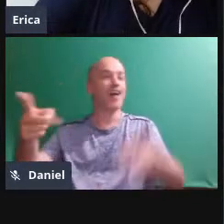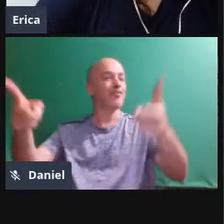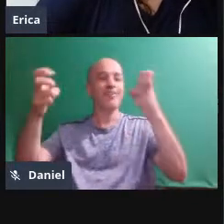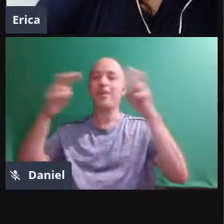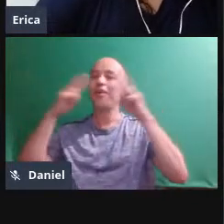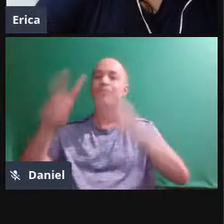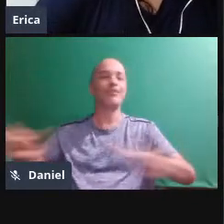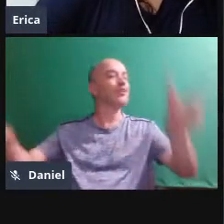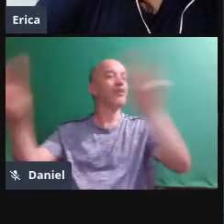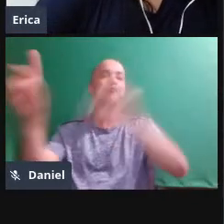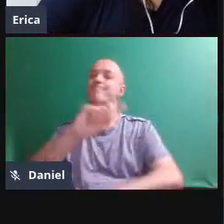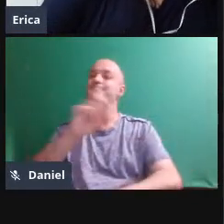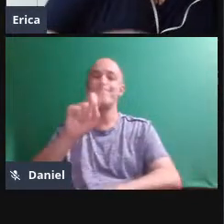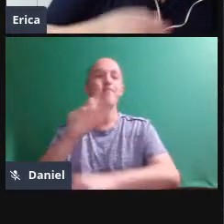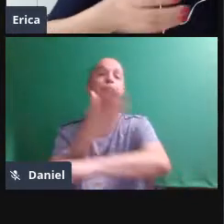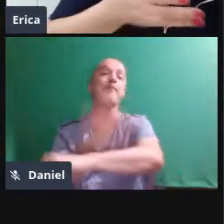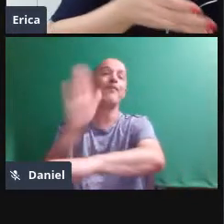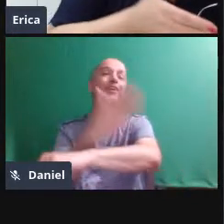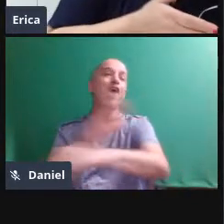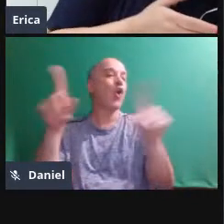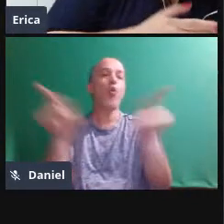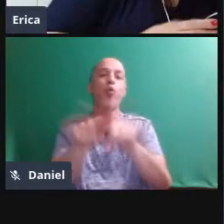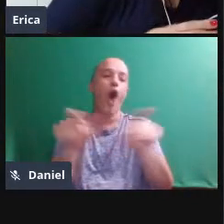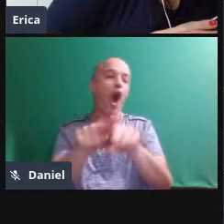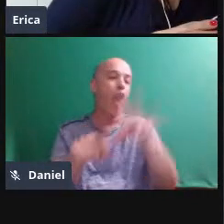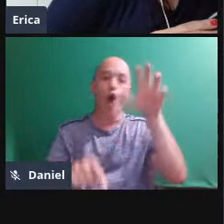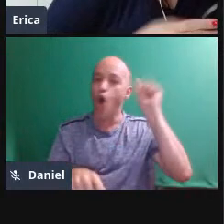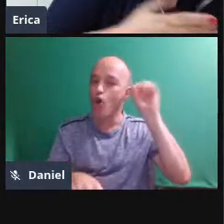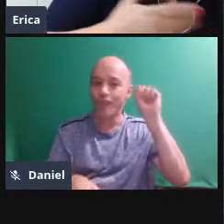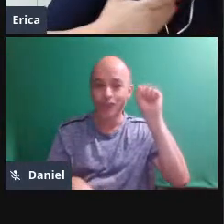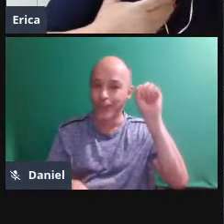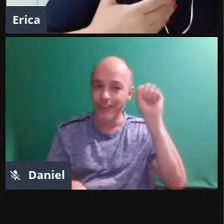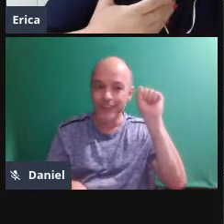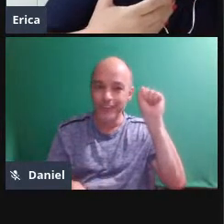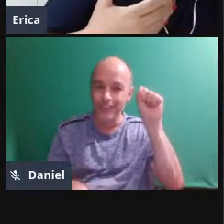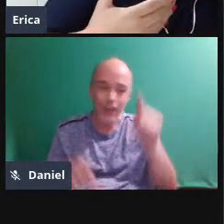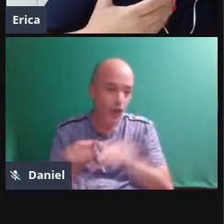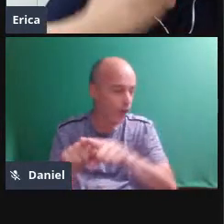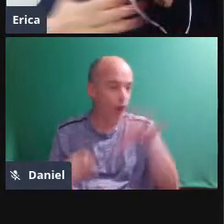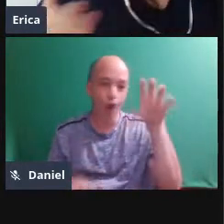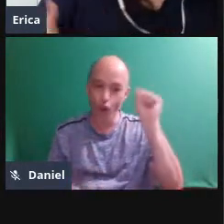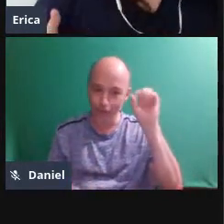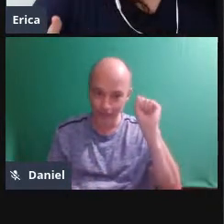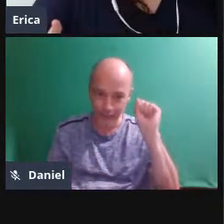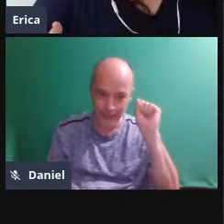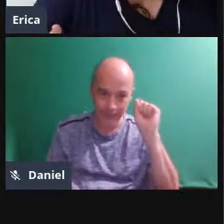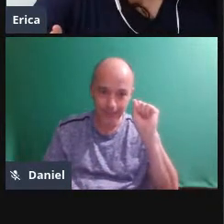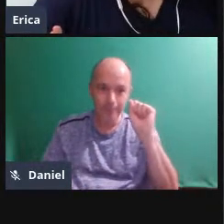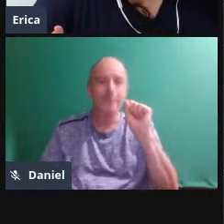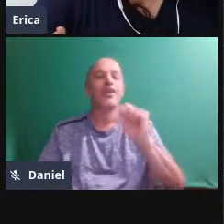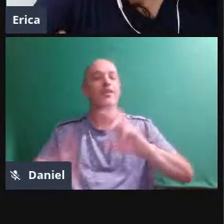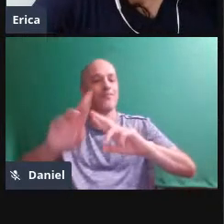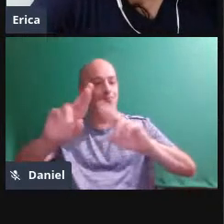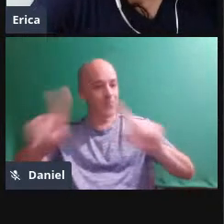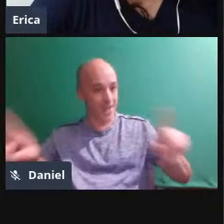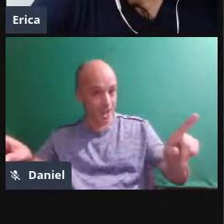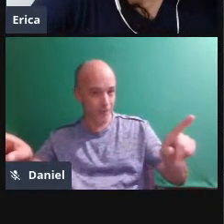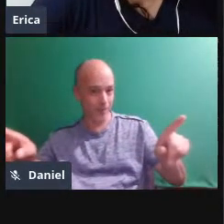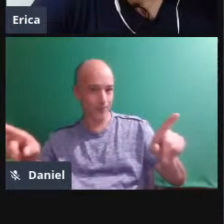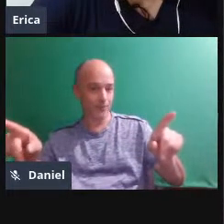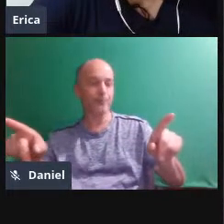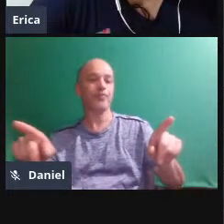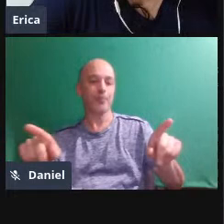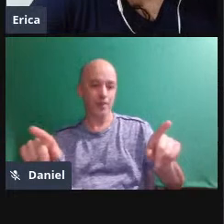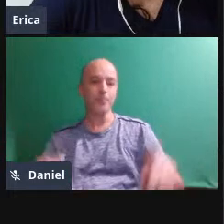percepção visual. Não, mas o deficiente auditivo é semelhante ao ouvinte nessas